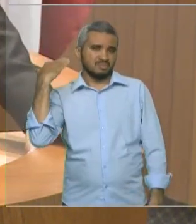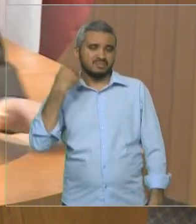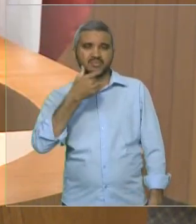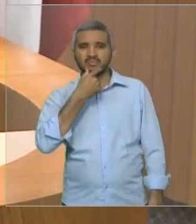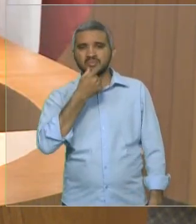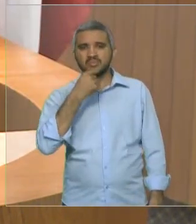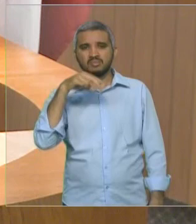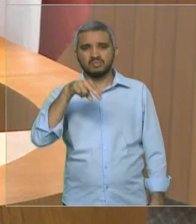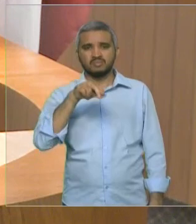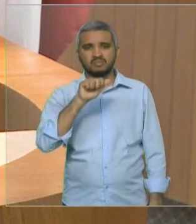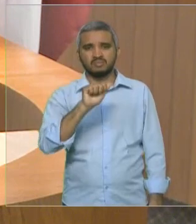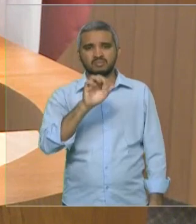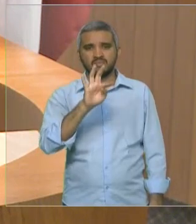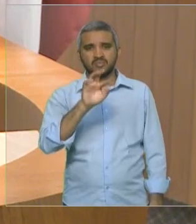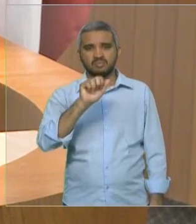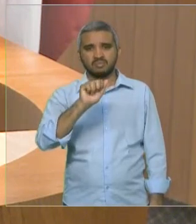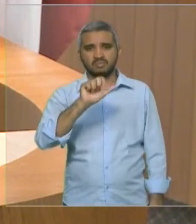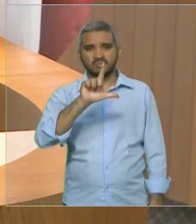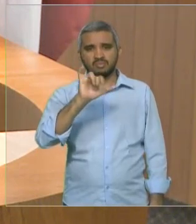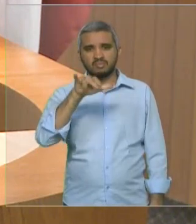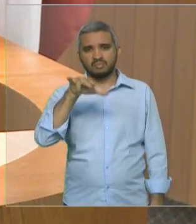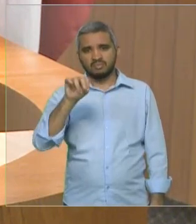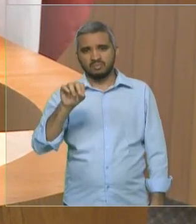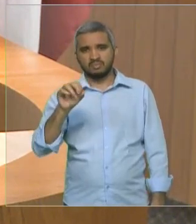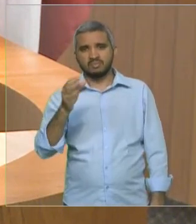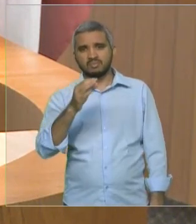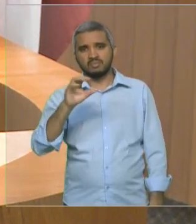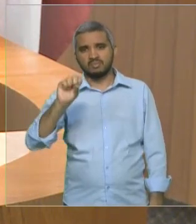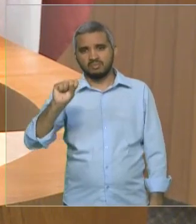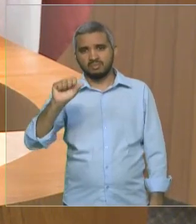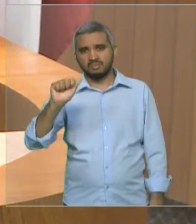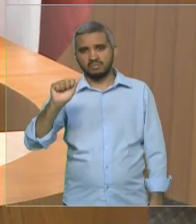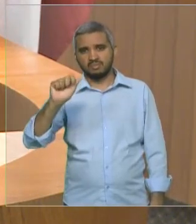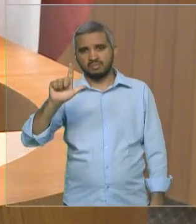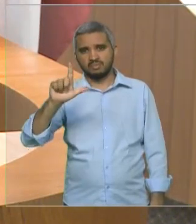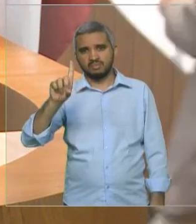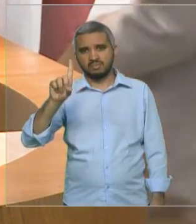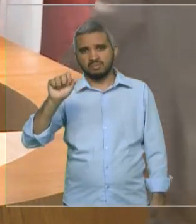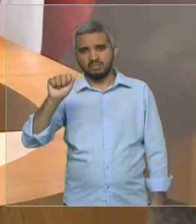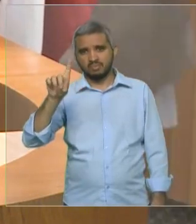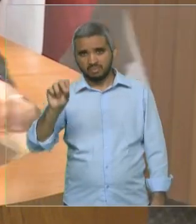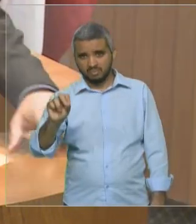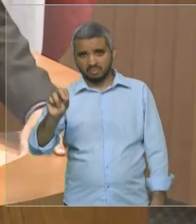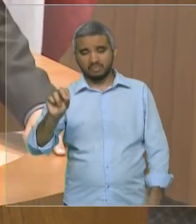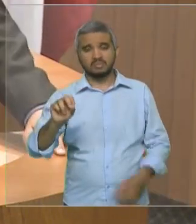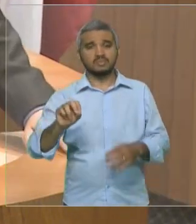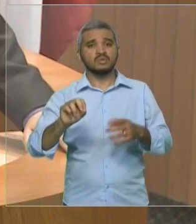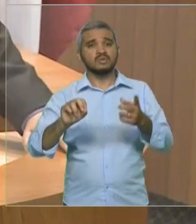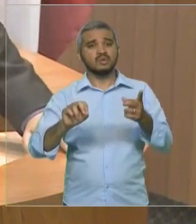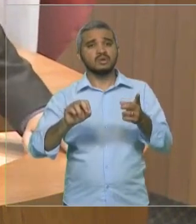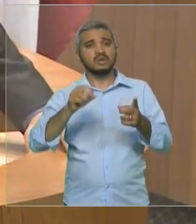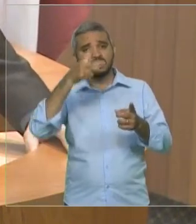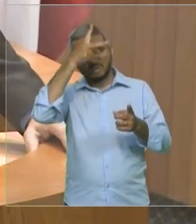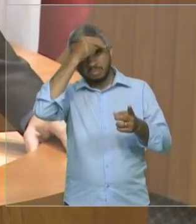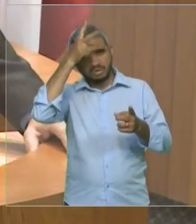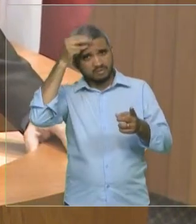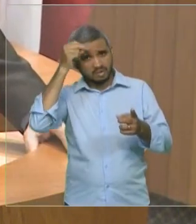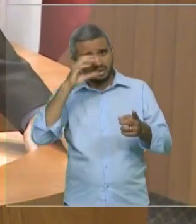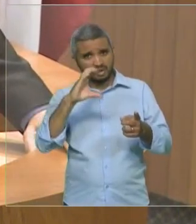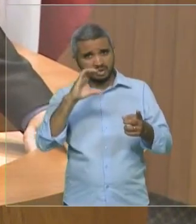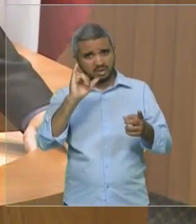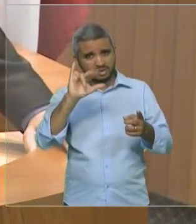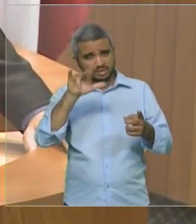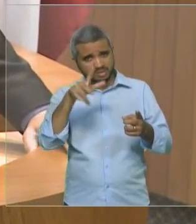e ali foi apresentada toda aquela perspectiva que o município estava construindo. Diga-se de